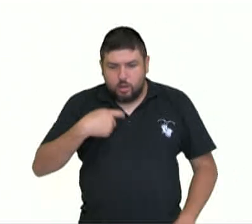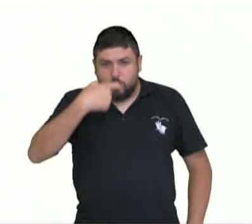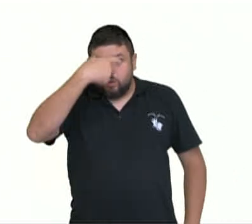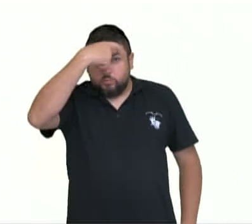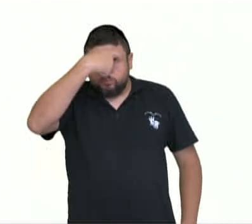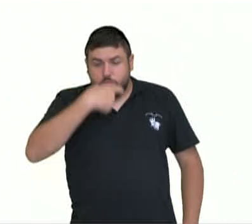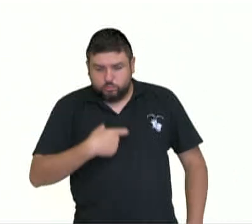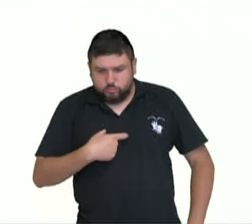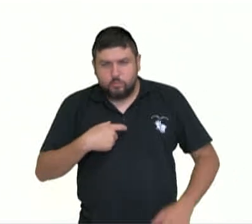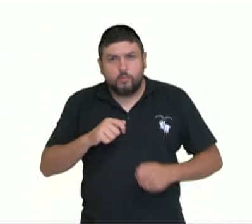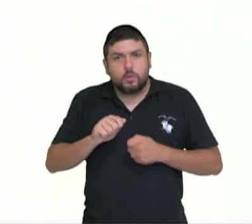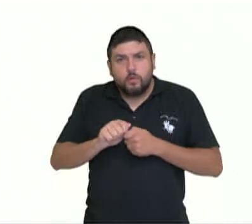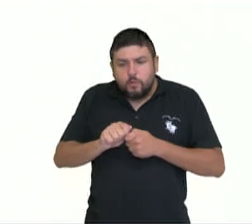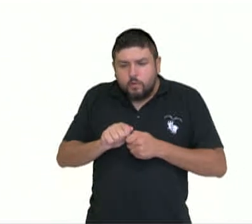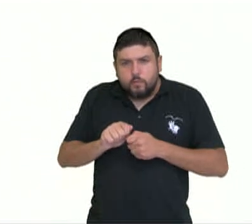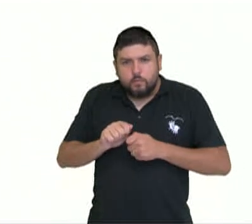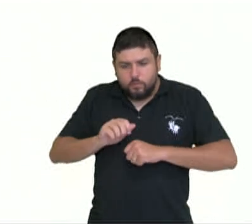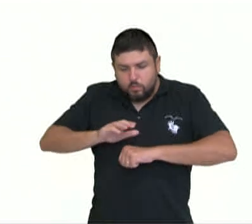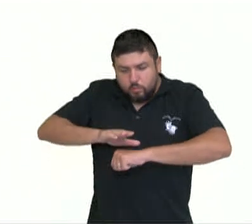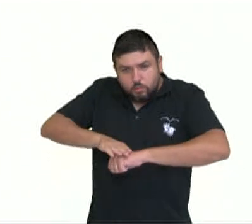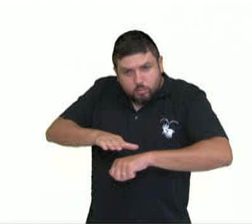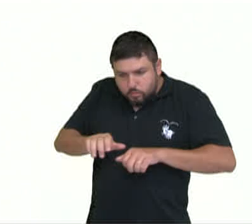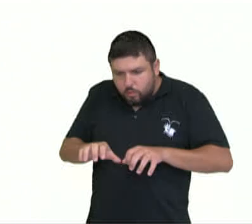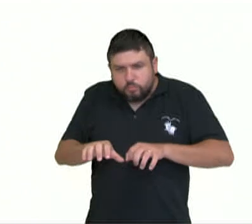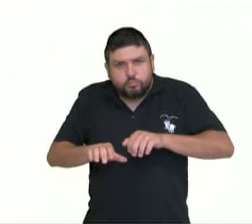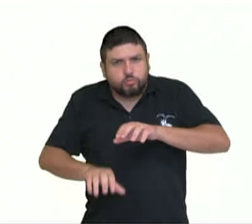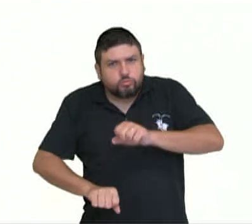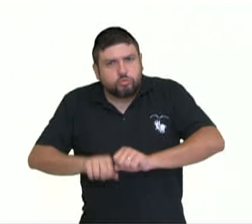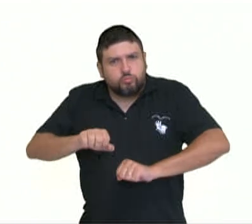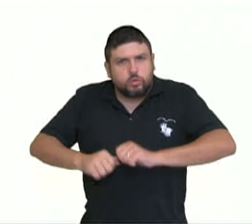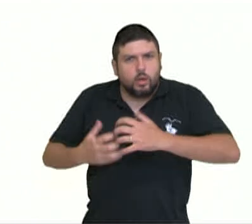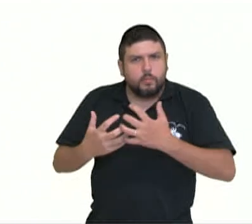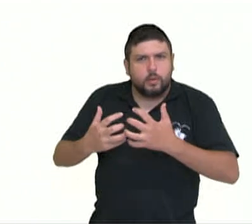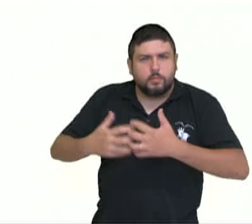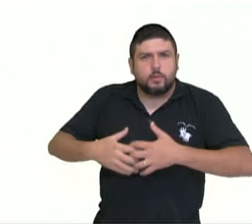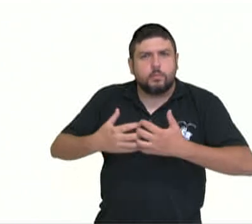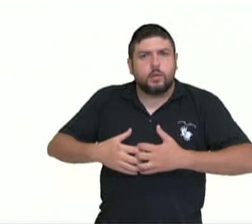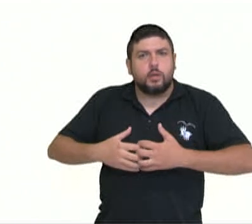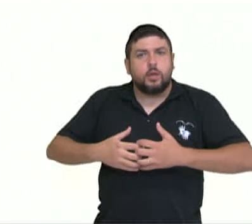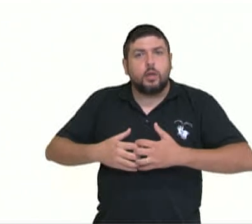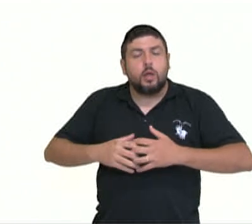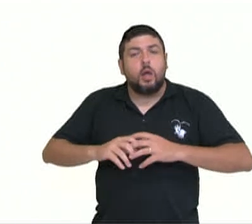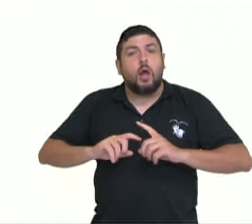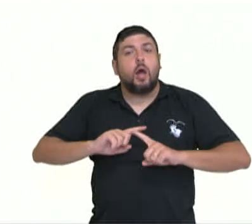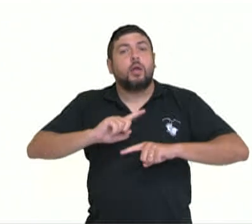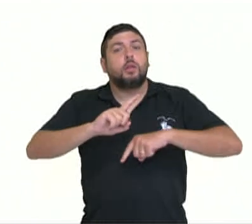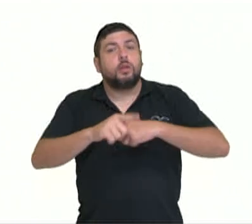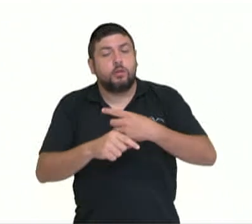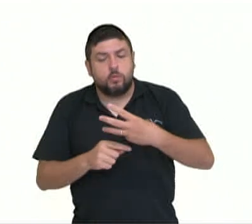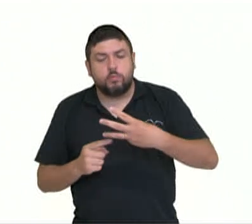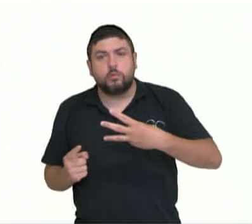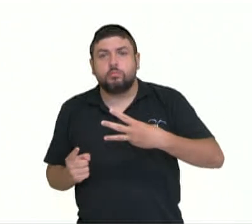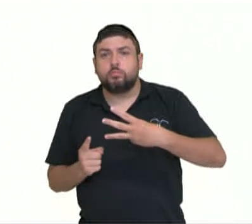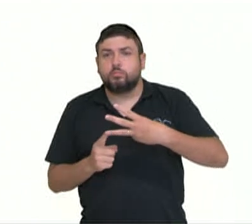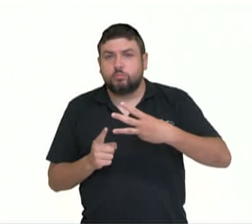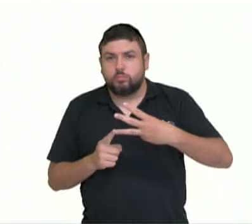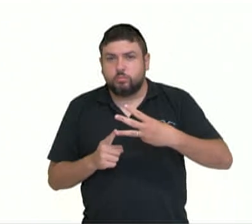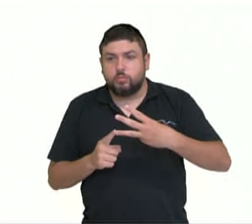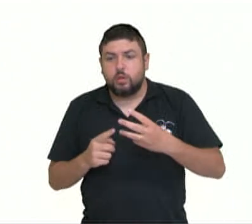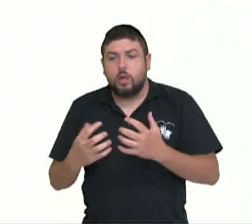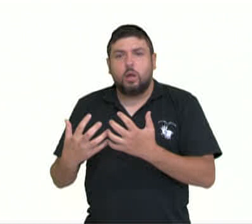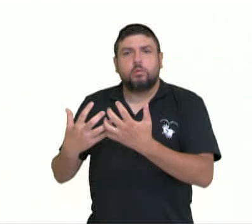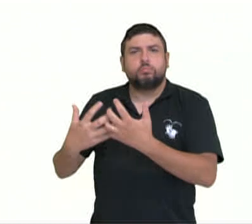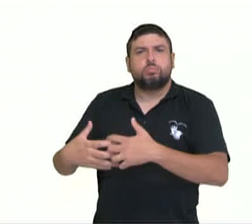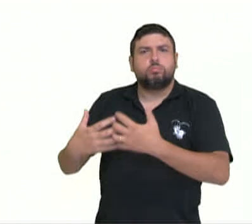acabar movimentando aquele mecanismo. E é nisso que a gente chega daí na maquinofatura, que é o meio de